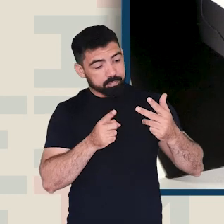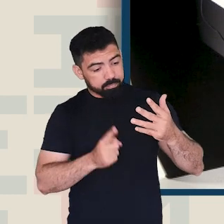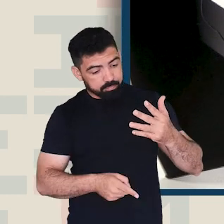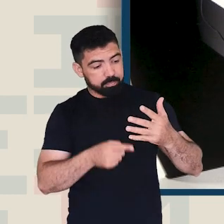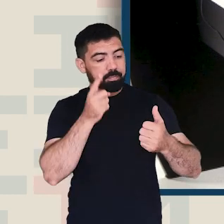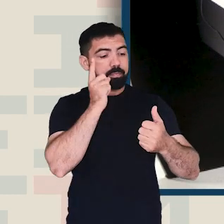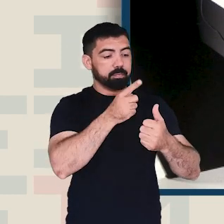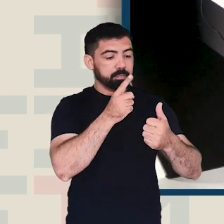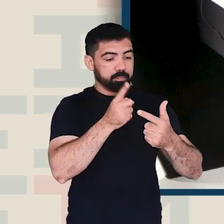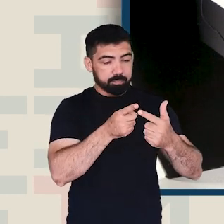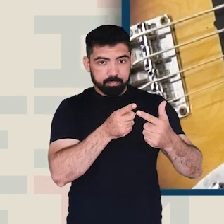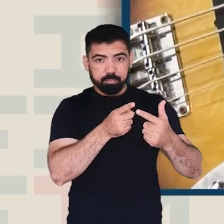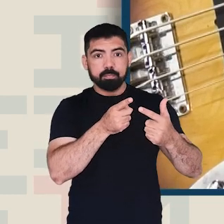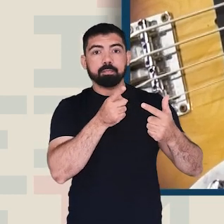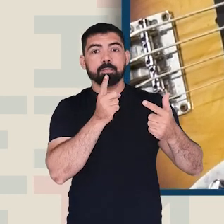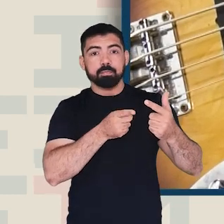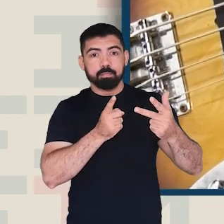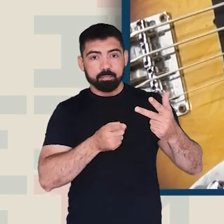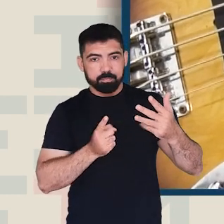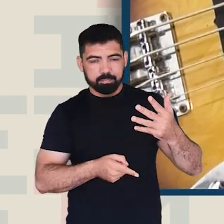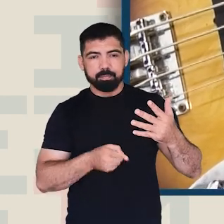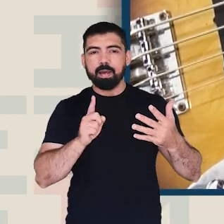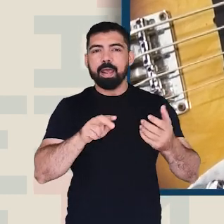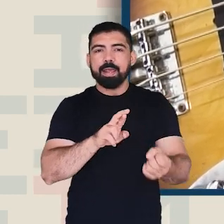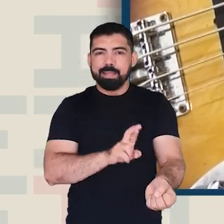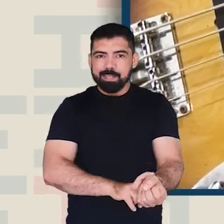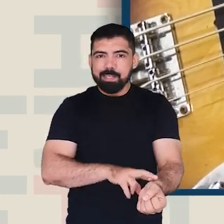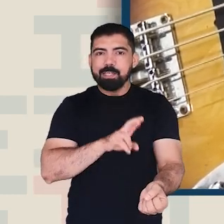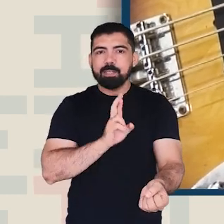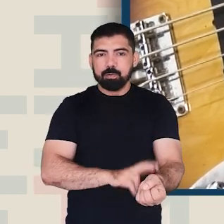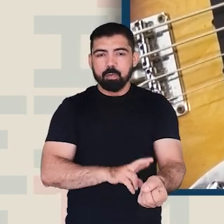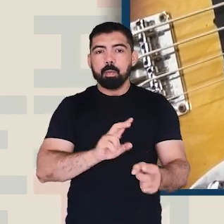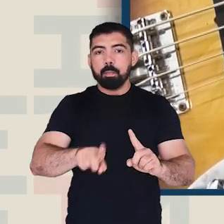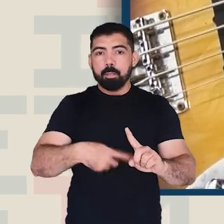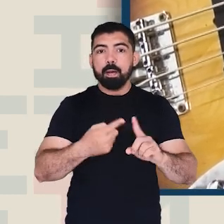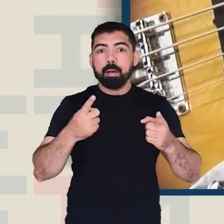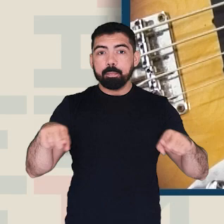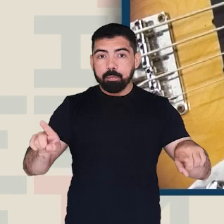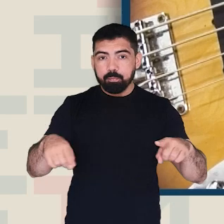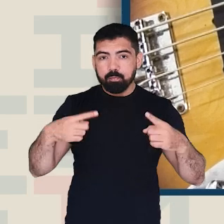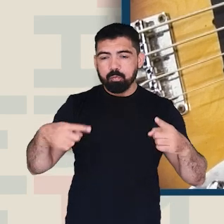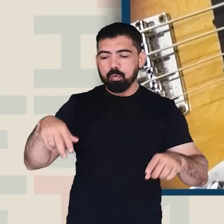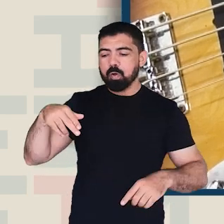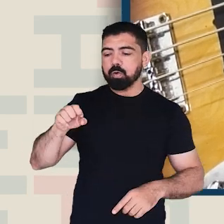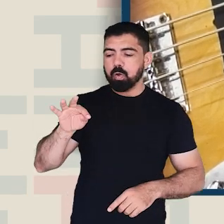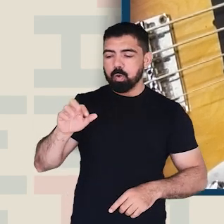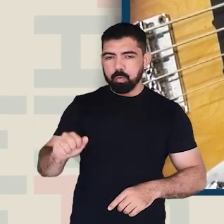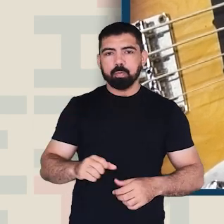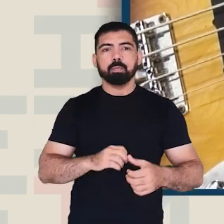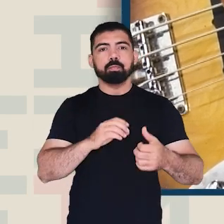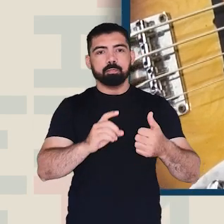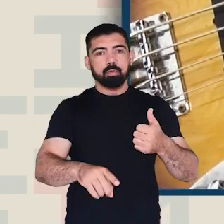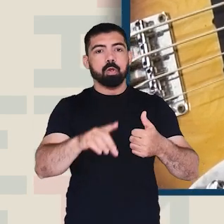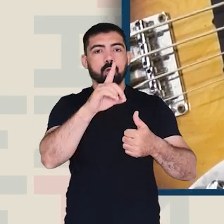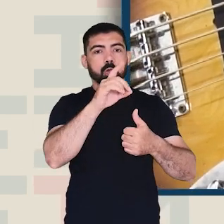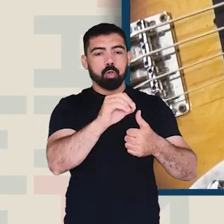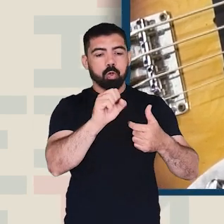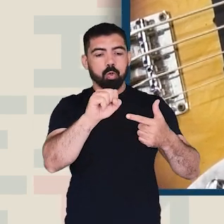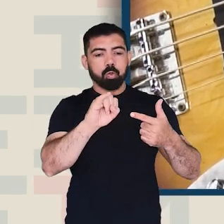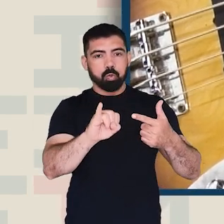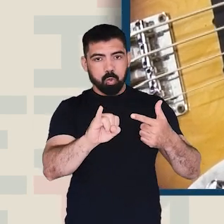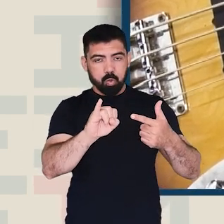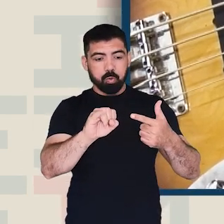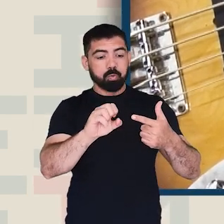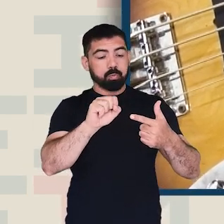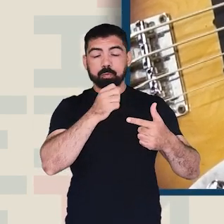É fácil perceber o ritmo. E eu tenho uma combinação melódica. Combinação melódica são as notas. Dó, sol, si,